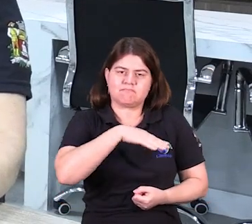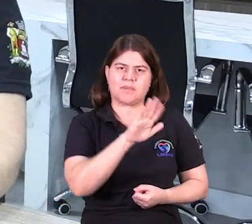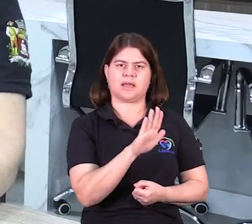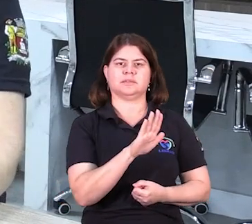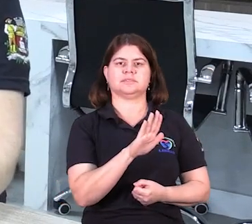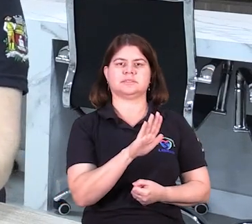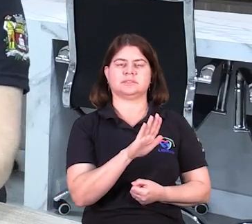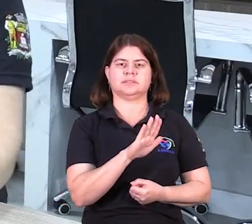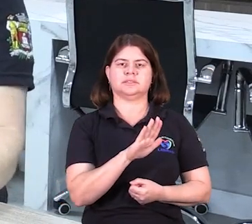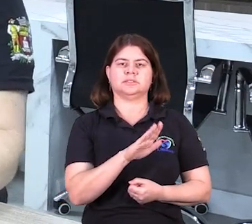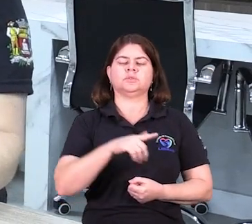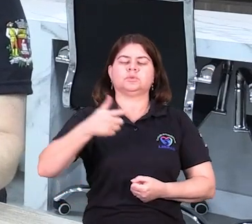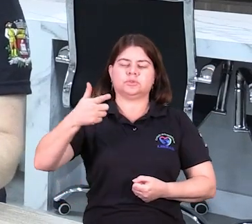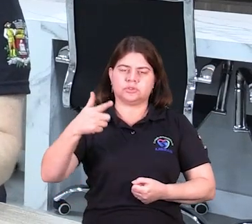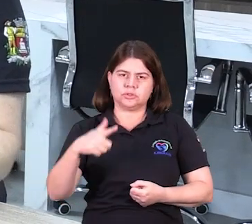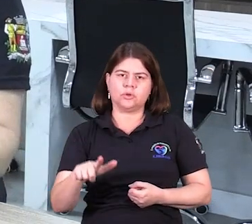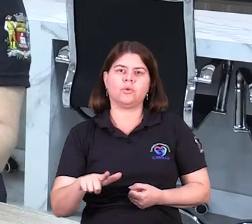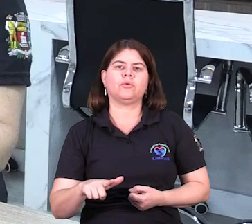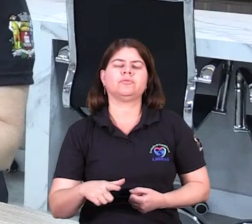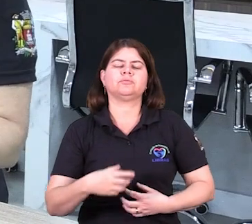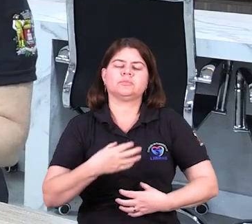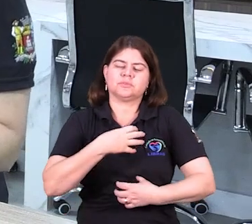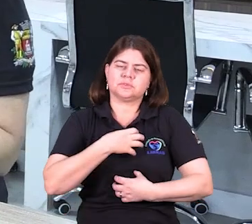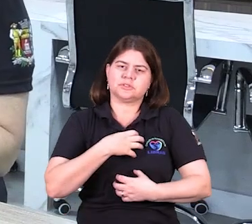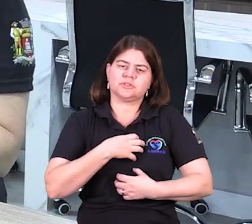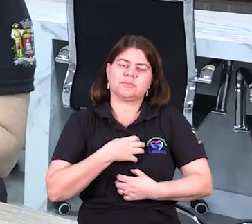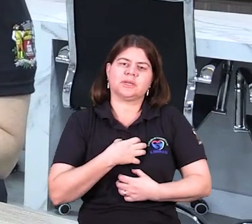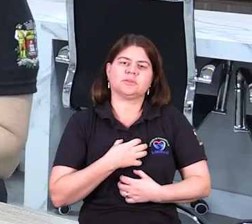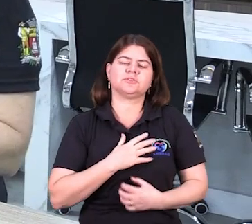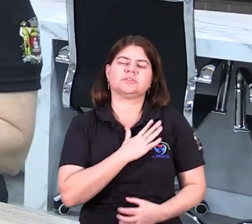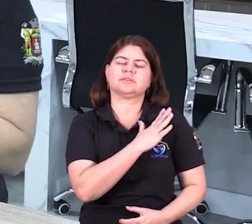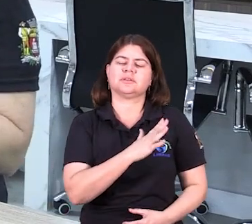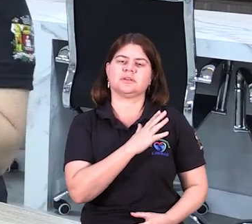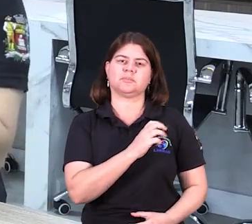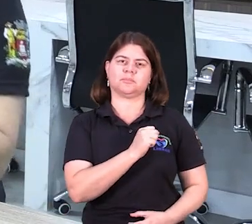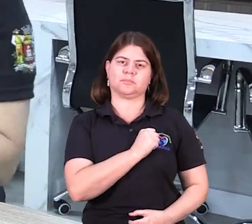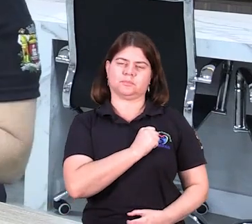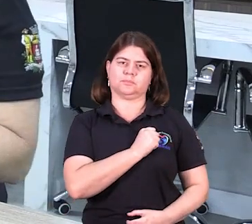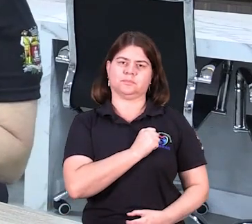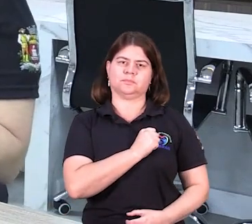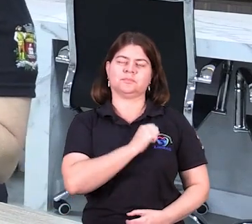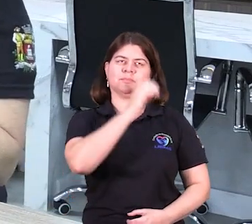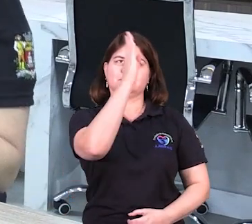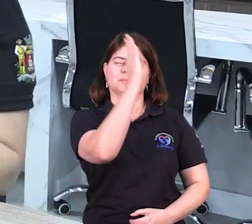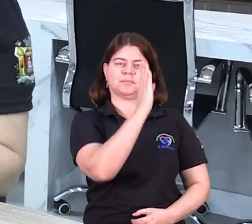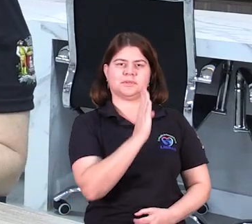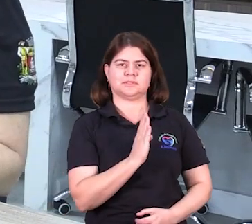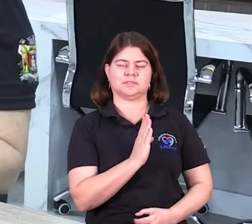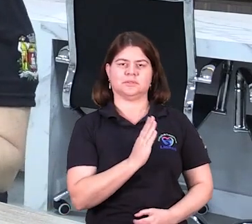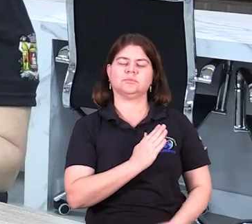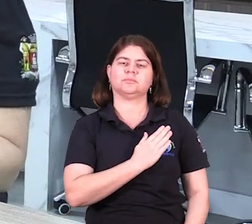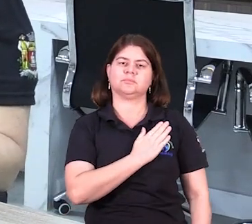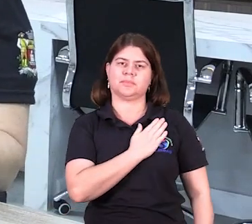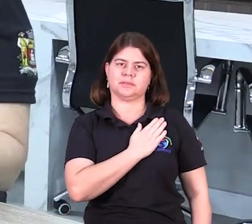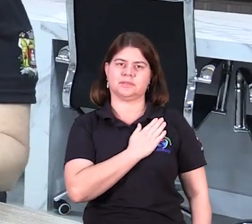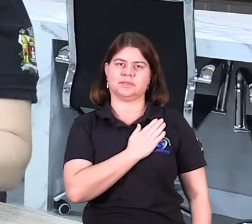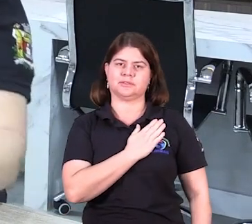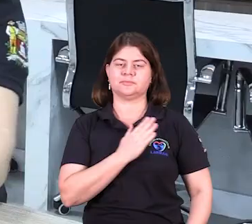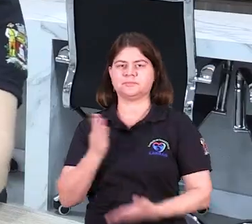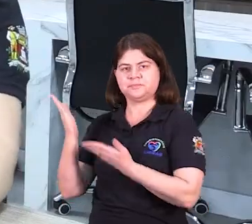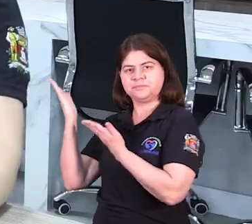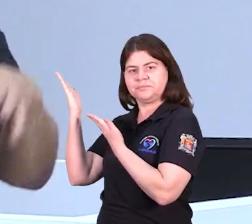aqui a gente tem mais. Então, mais uma vez, aquele senso de amor mesmo, de exaltação ao país,